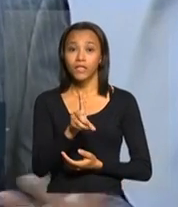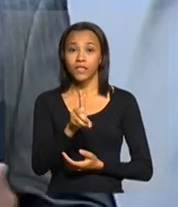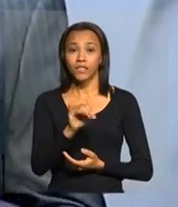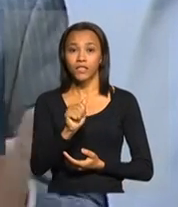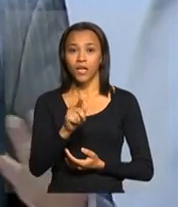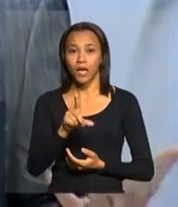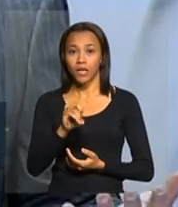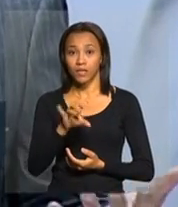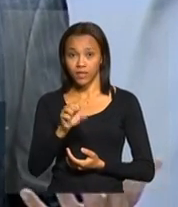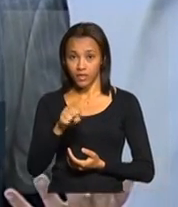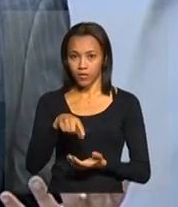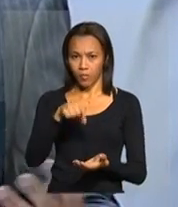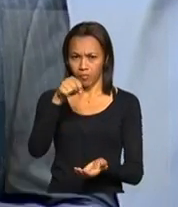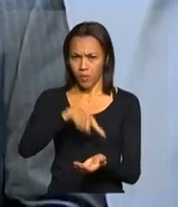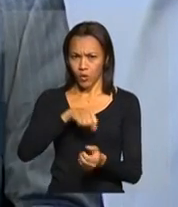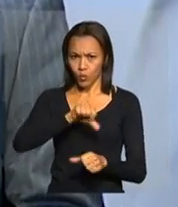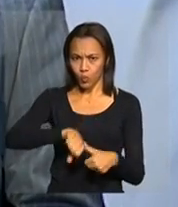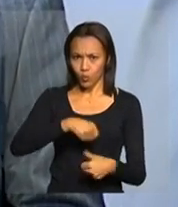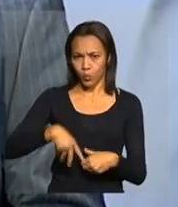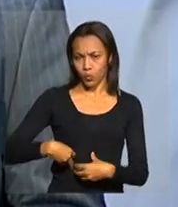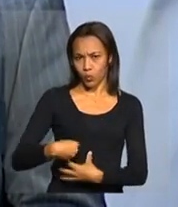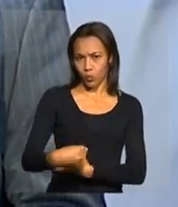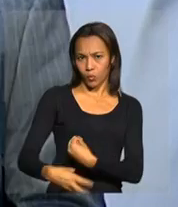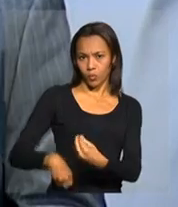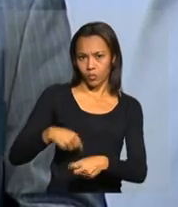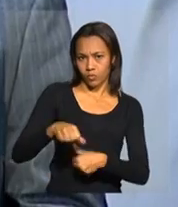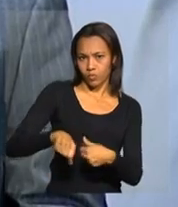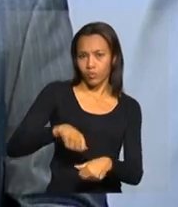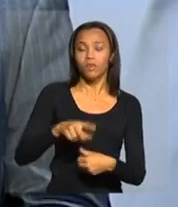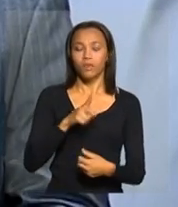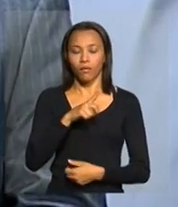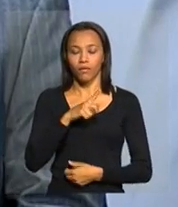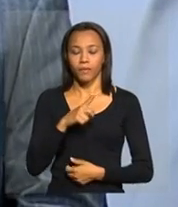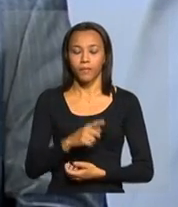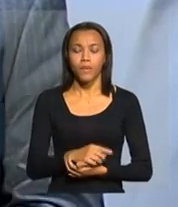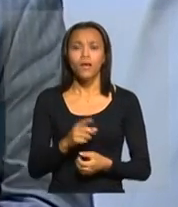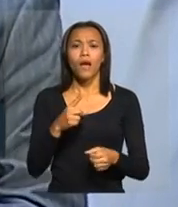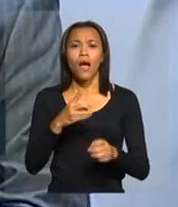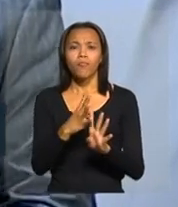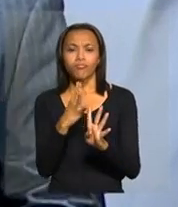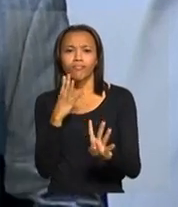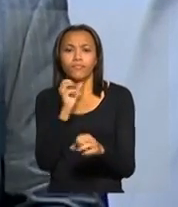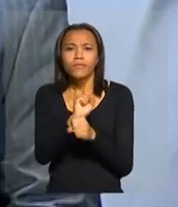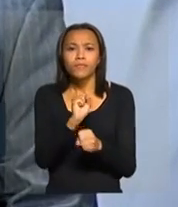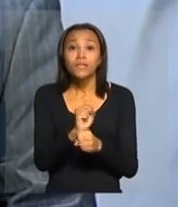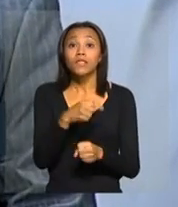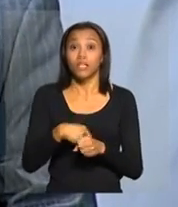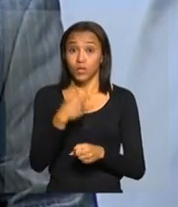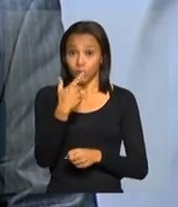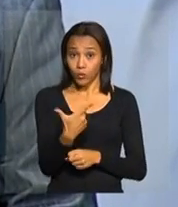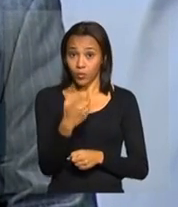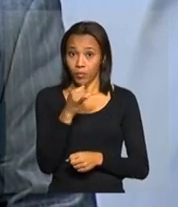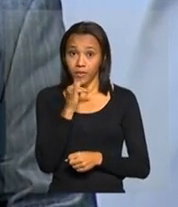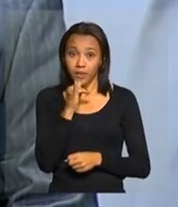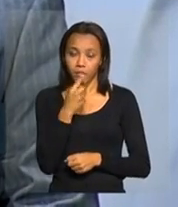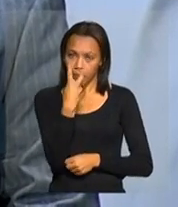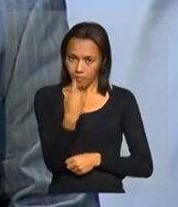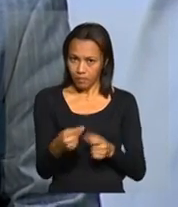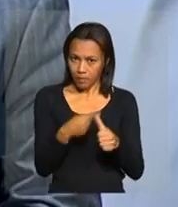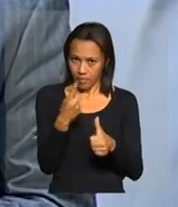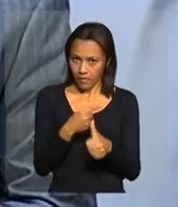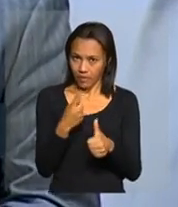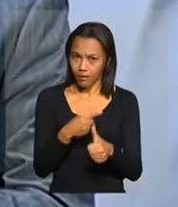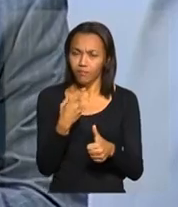Isso mantém por um período mais longo esse paciente. A fila de espera tem duas relações diretas, né? Primeiro,